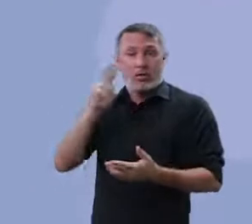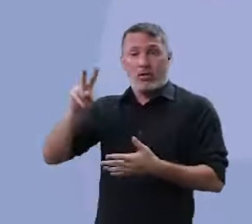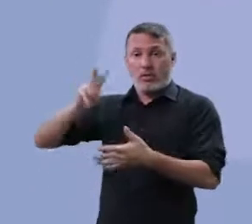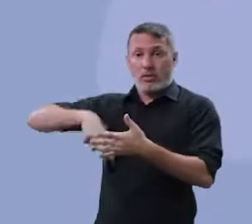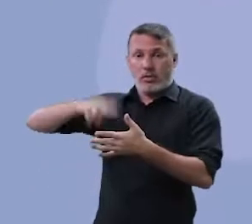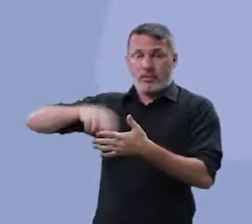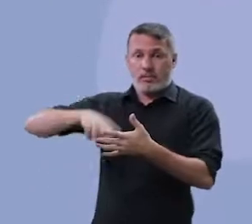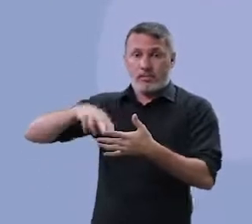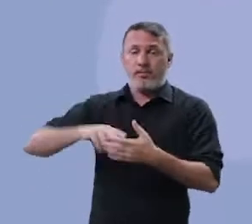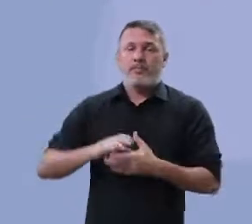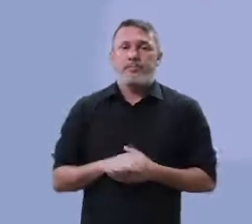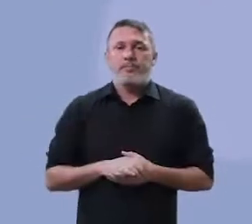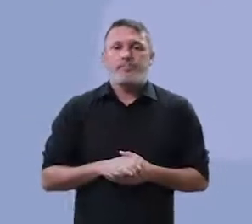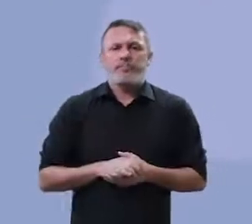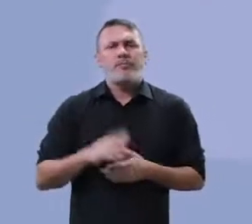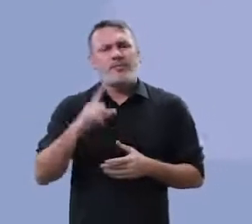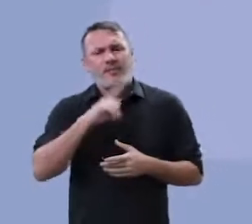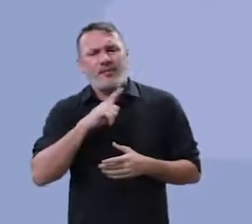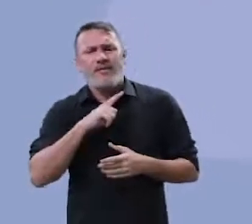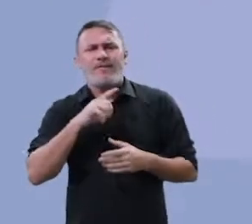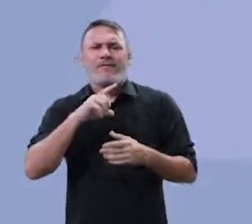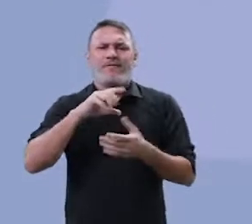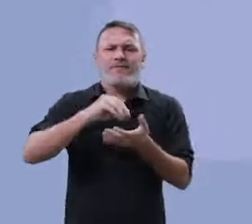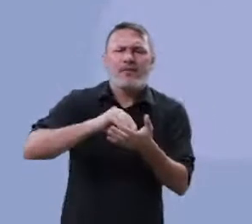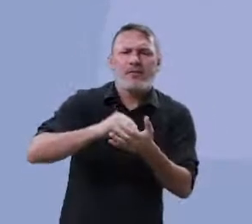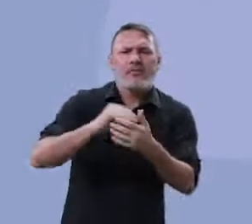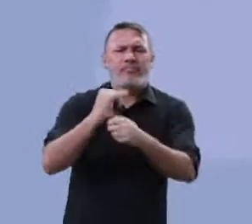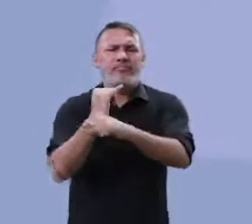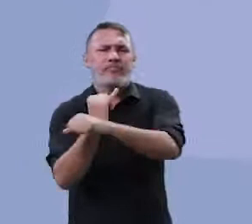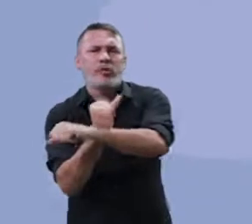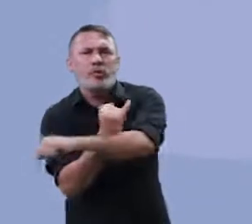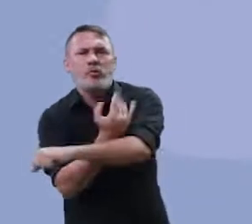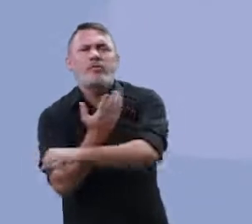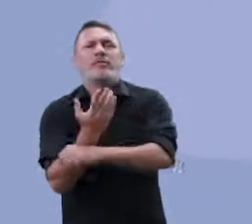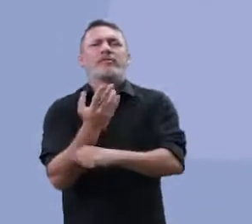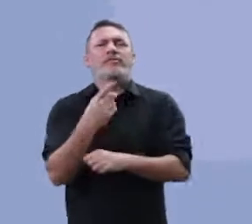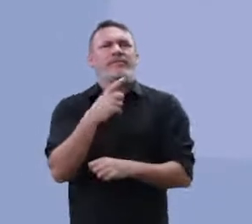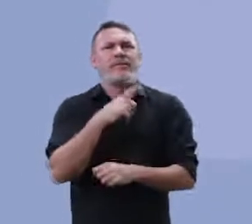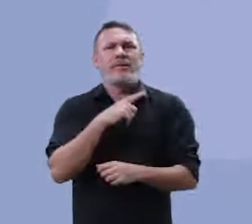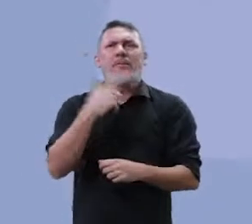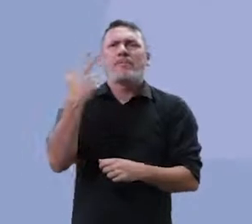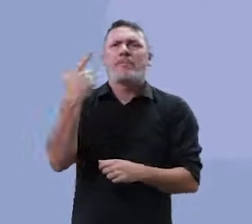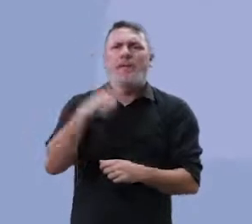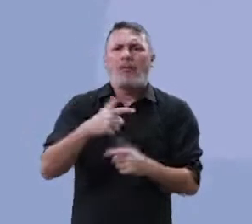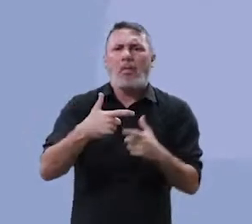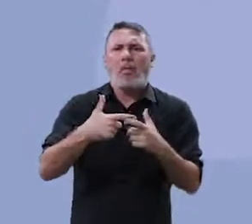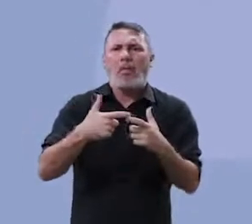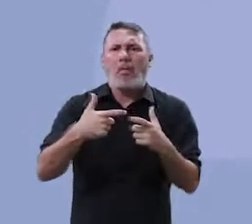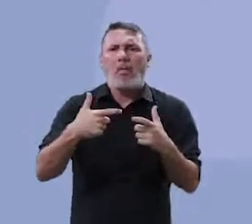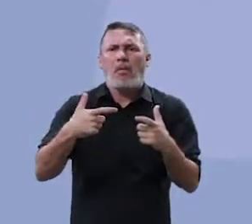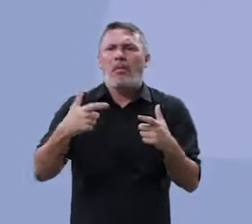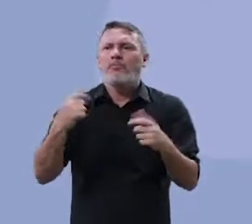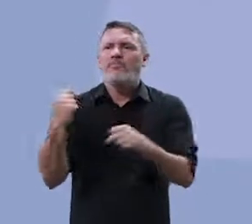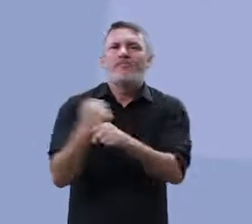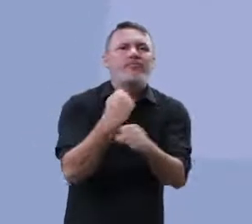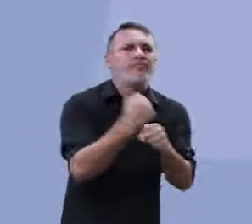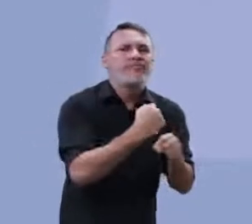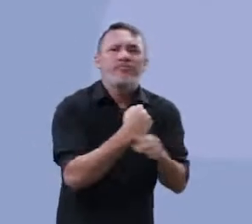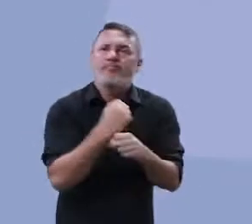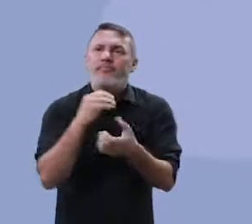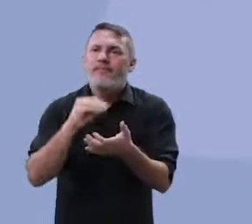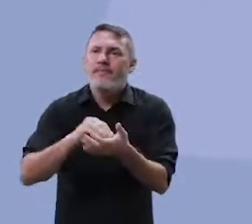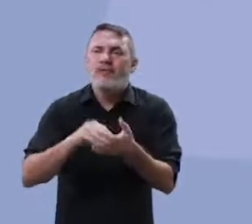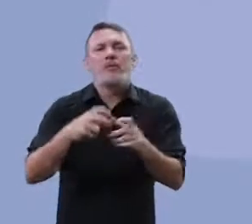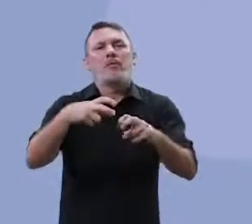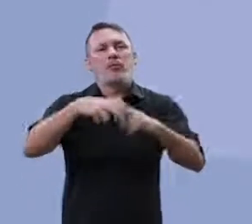para suportar e receber a nova demanda. O que ele faz? Ocasiona recordes de engarrafamentos em